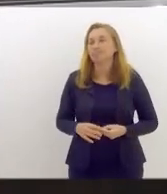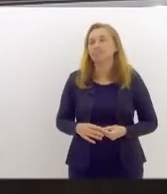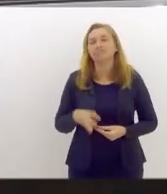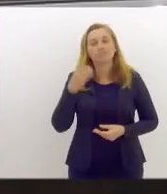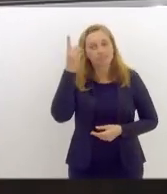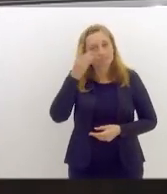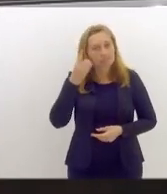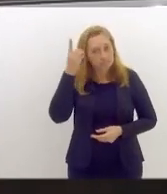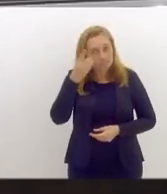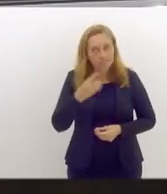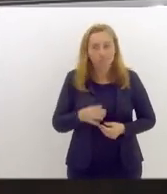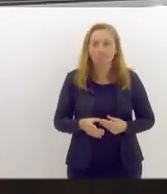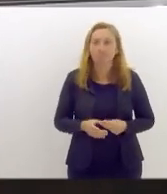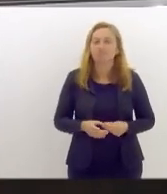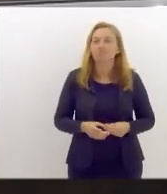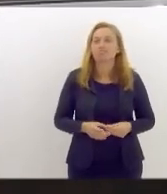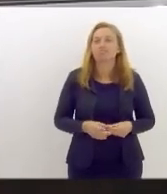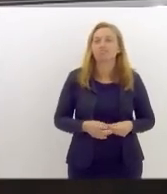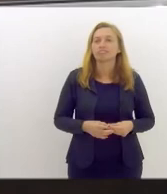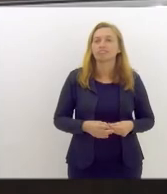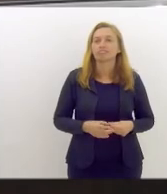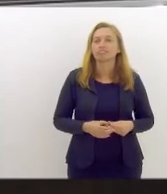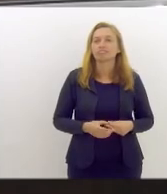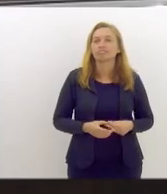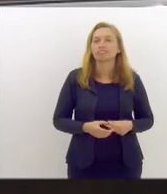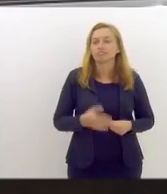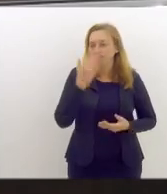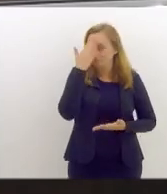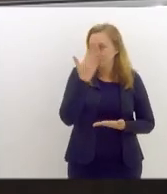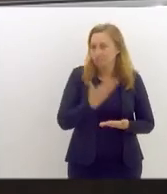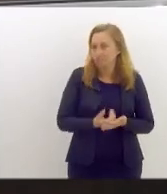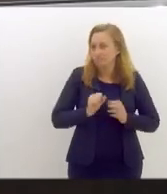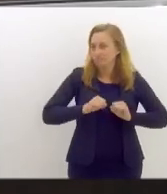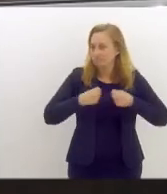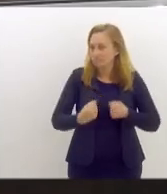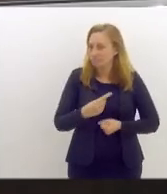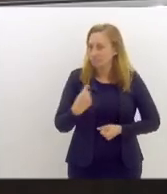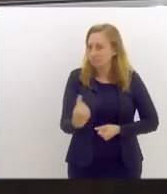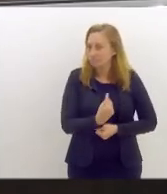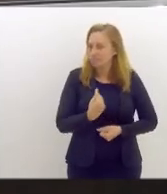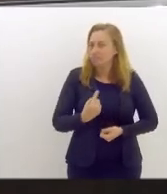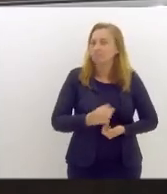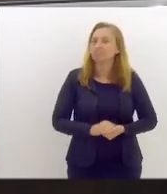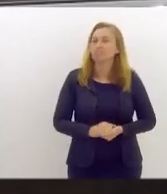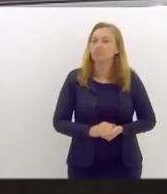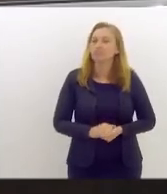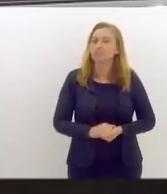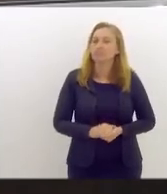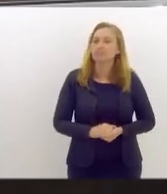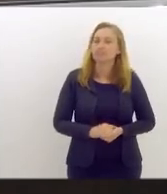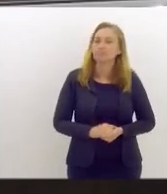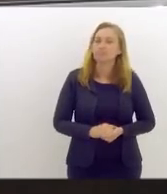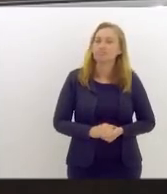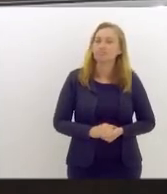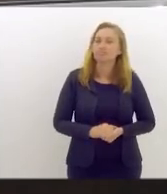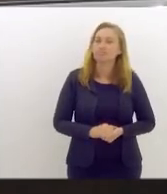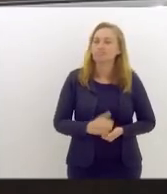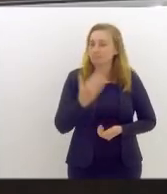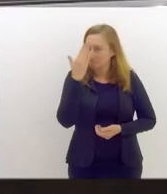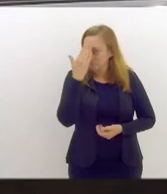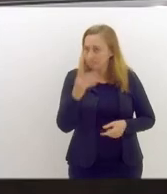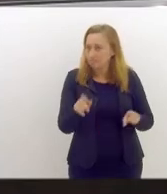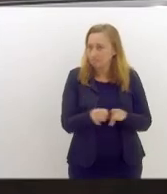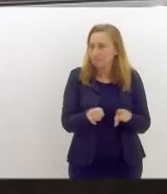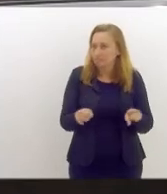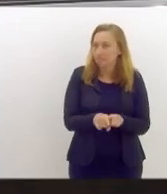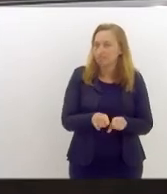deputados que acreditam no nosso esforço para entregar a justiça a quem nos procura Agradeço